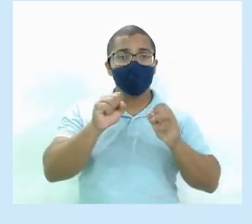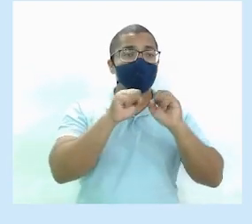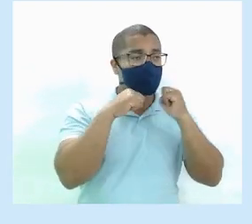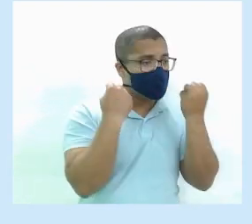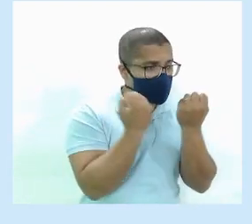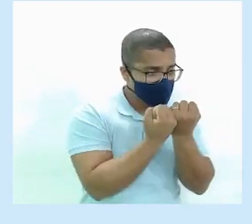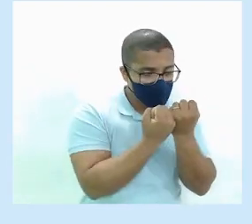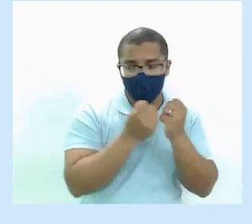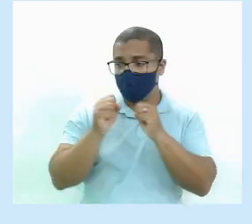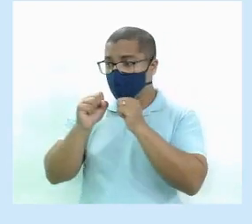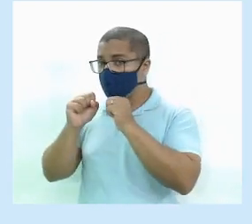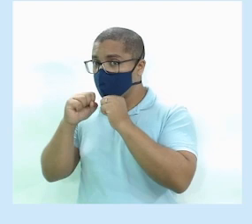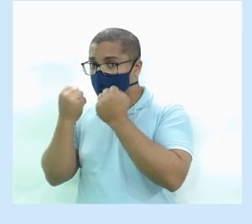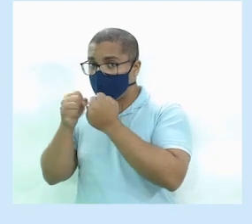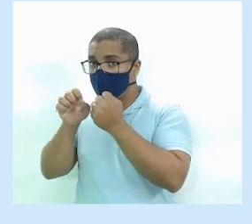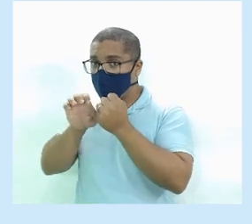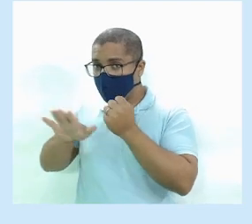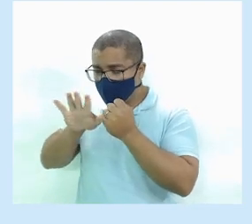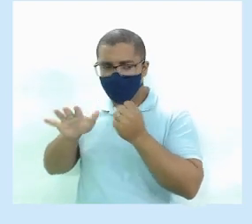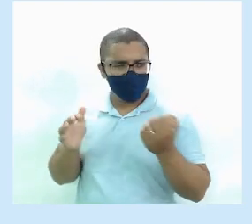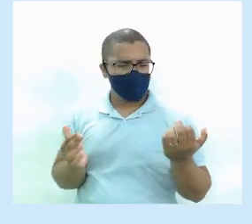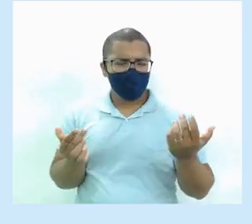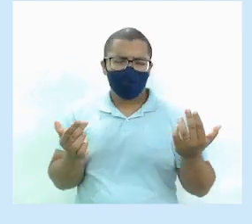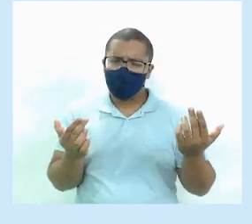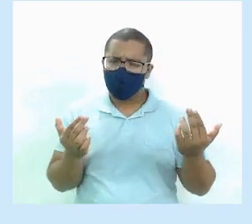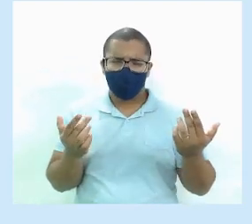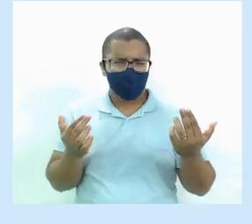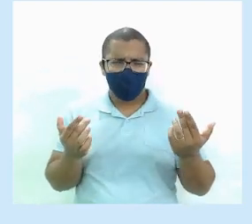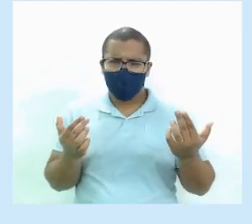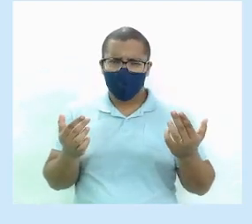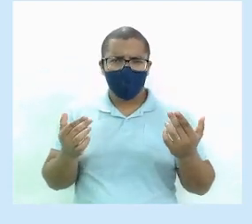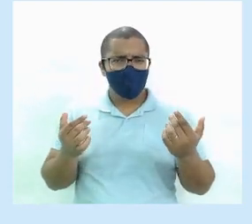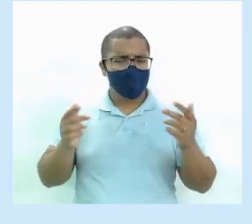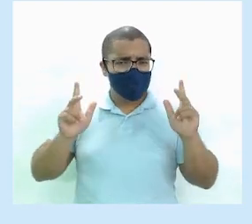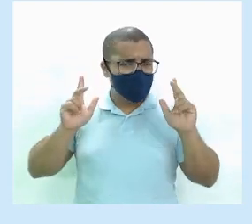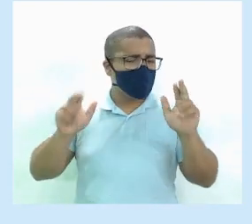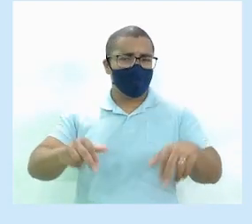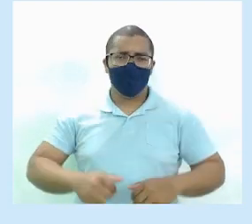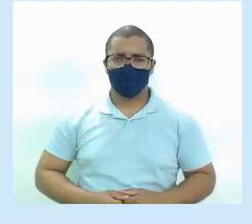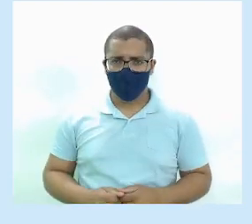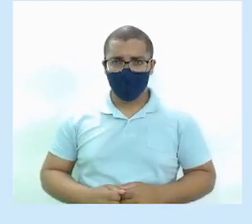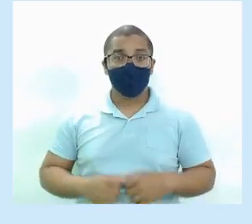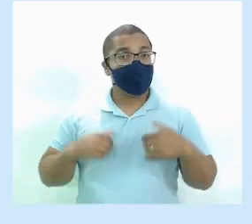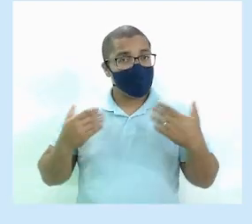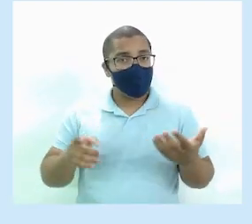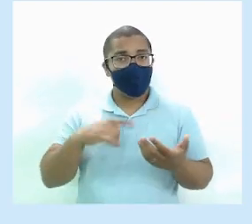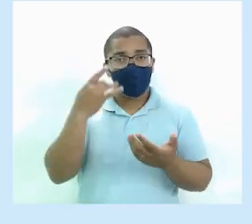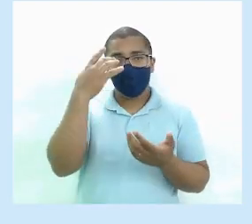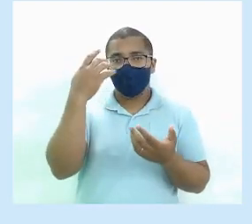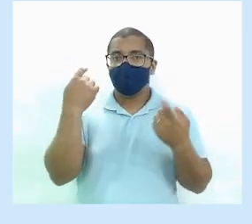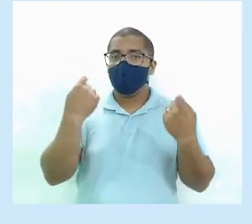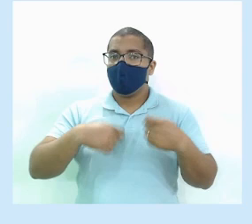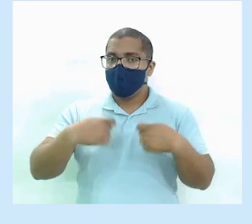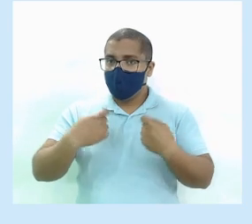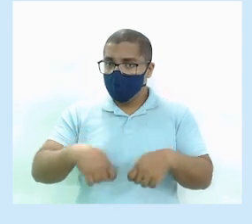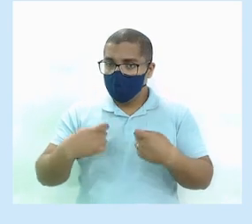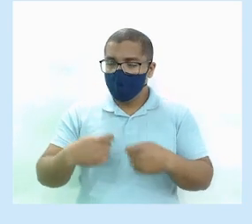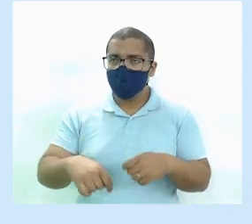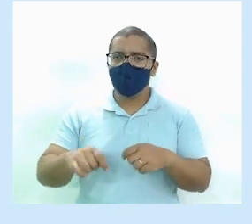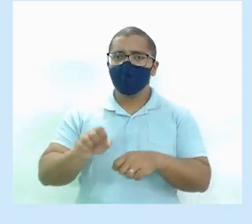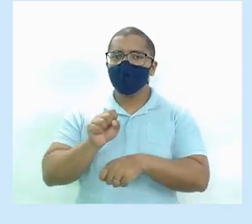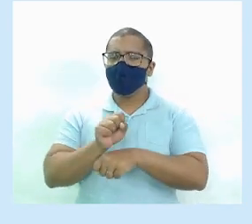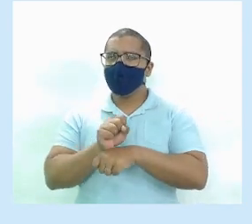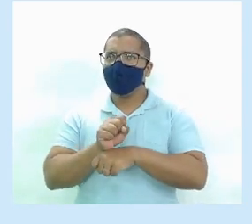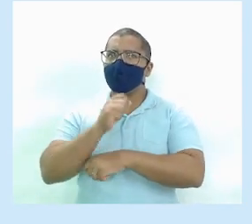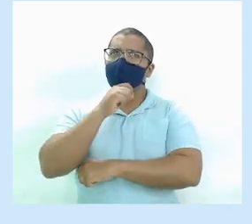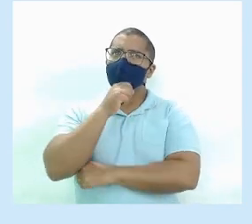quanto a europeia. Não muda nada, é tudo igual. Então a gente precisa, né, parar, né,